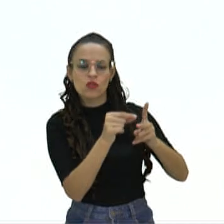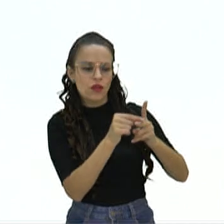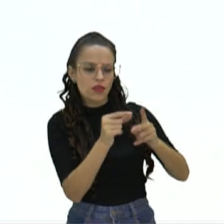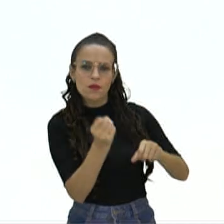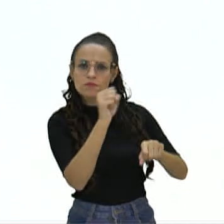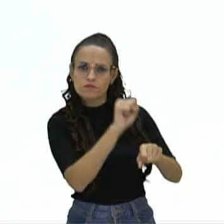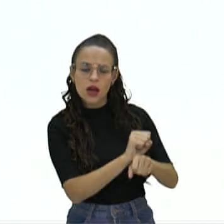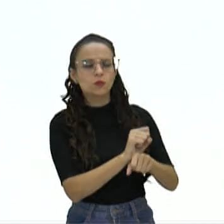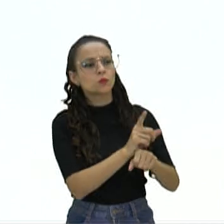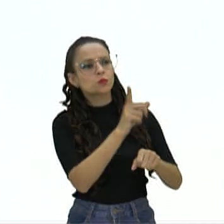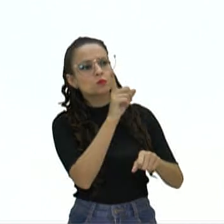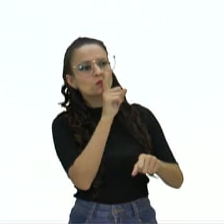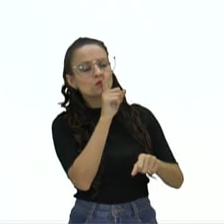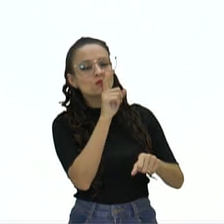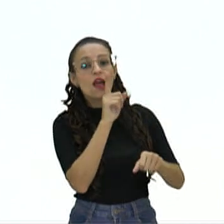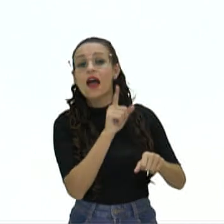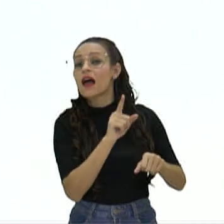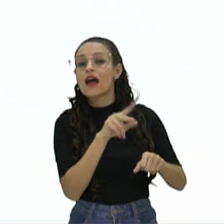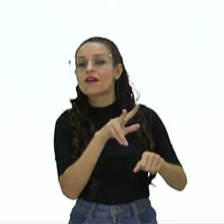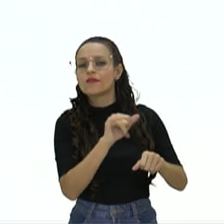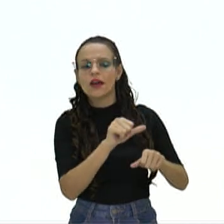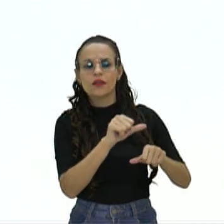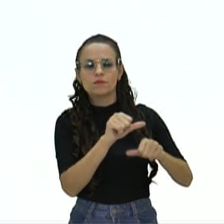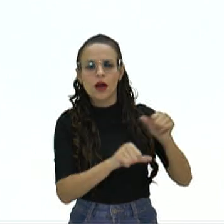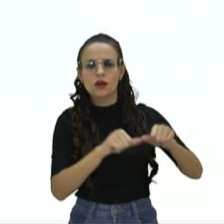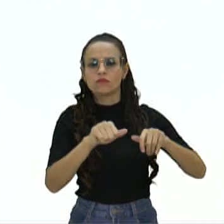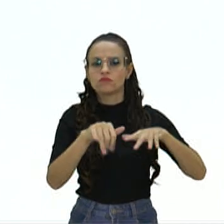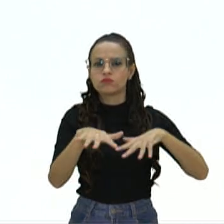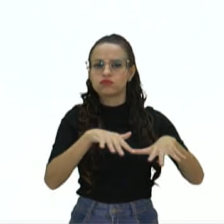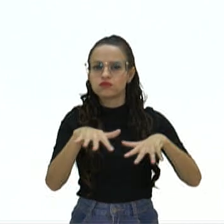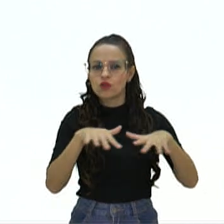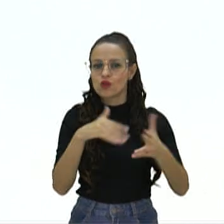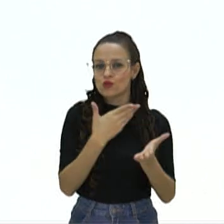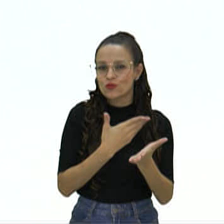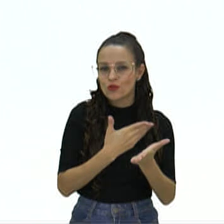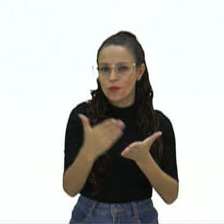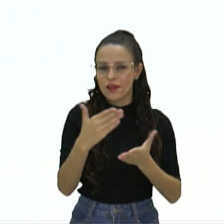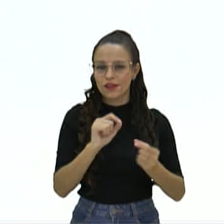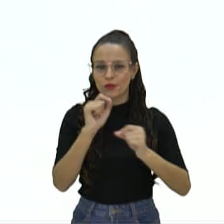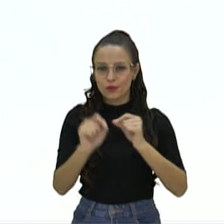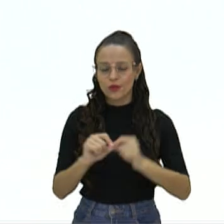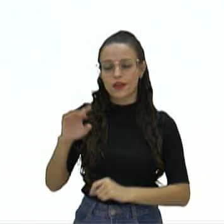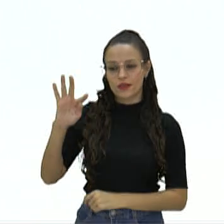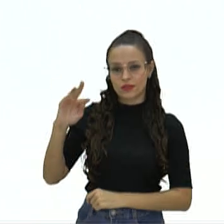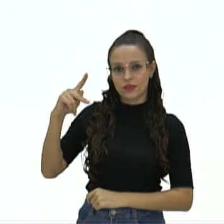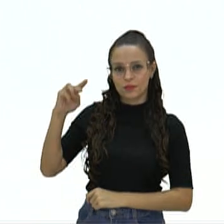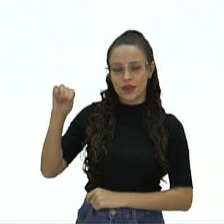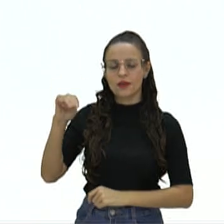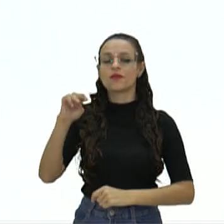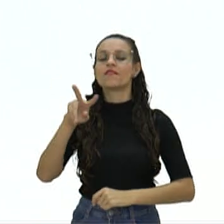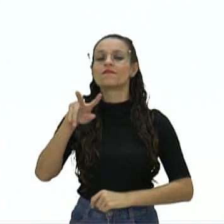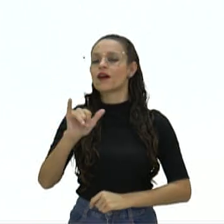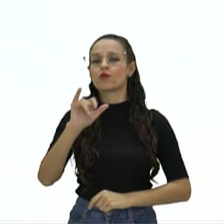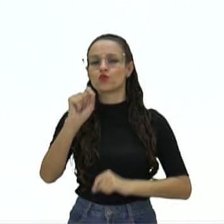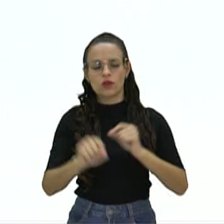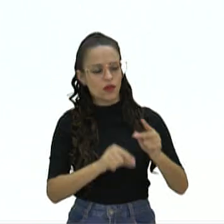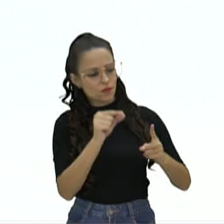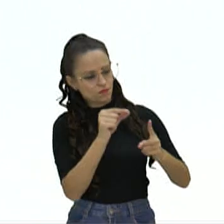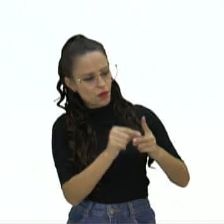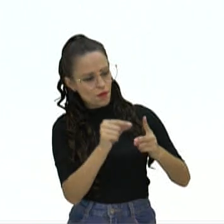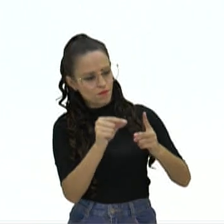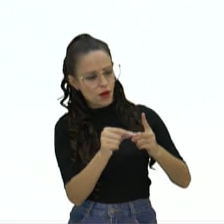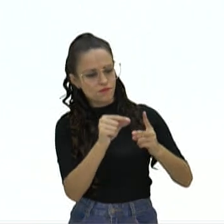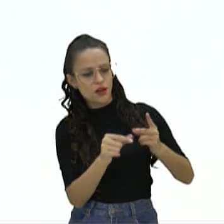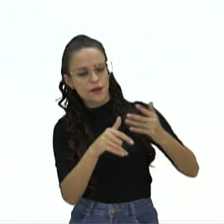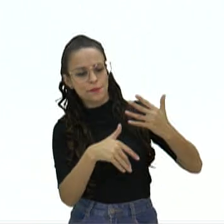inertes, inativos, né, eles vão se tornar mais ativos, né? Ou seja, a TPM vai bagunçar esses genes ativados ou